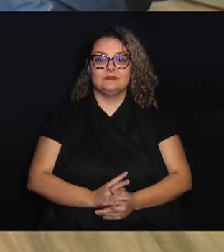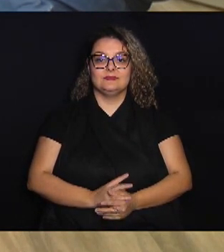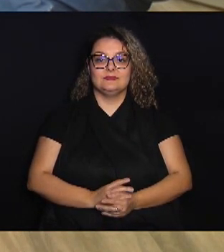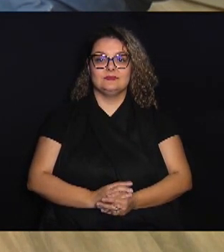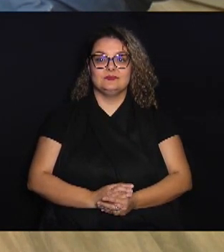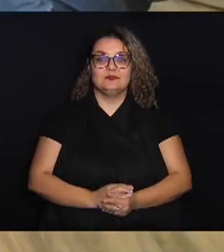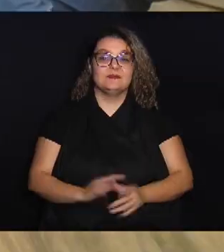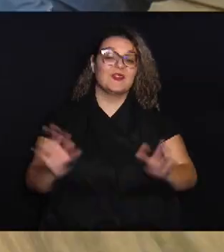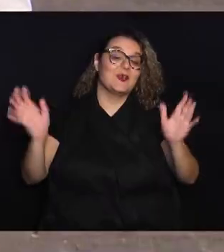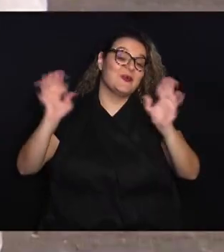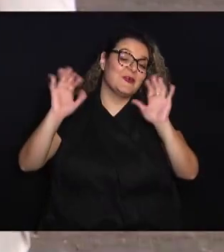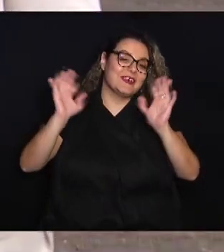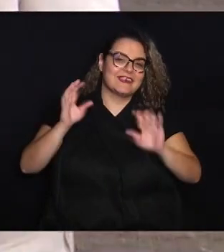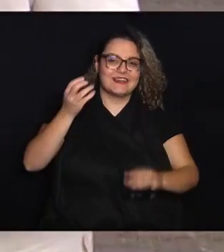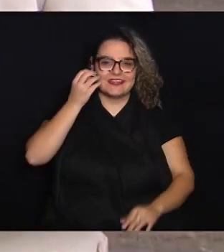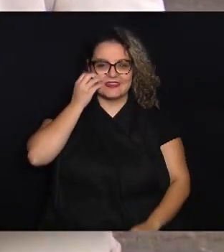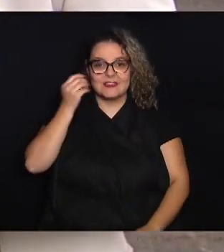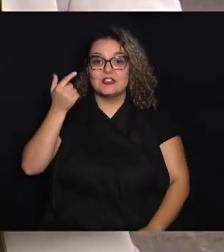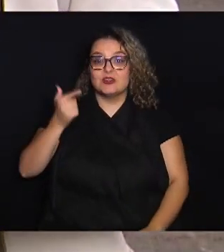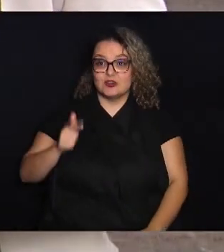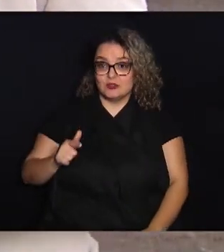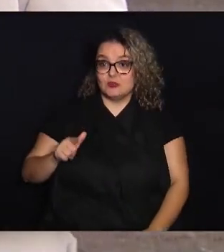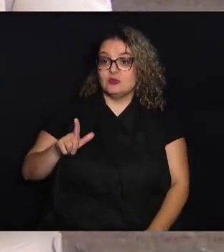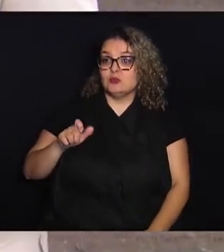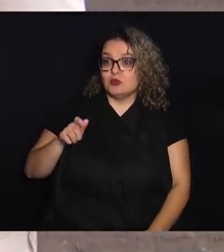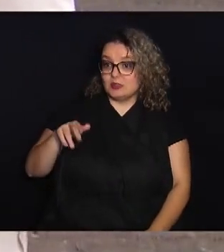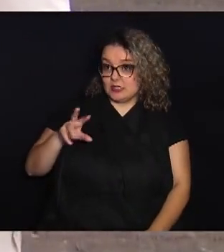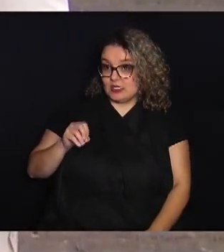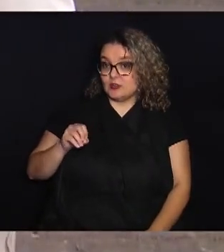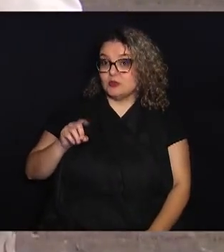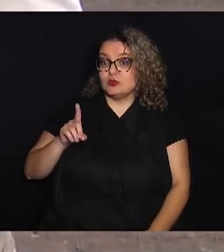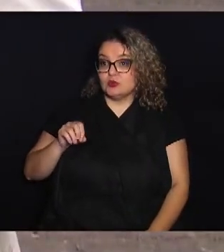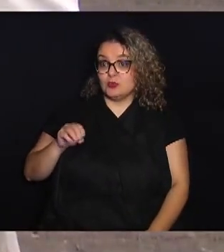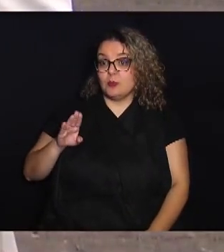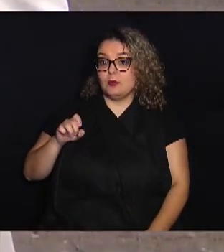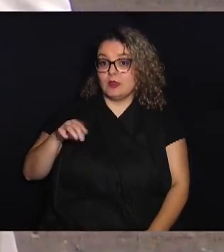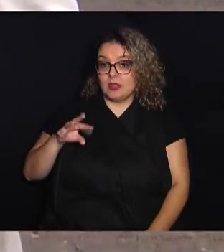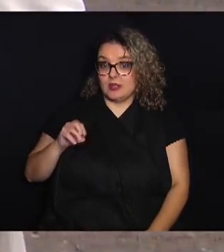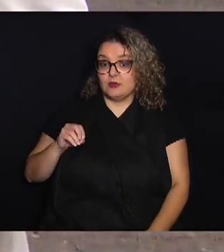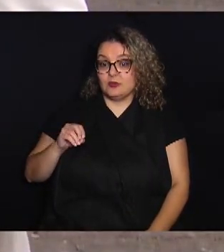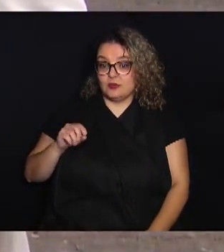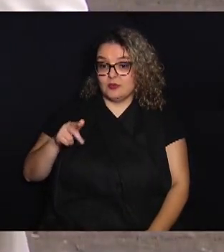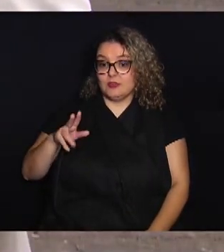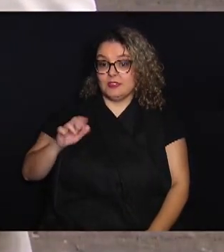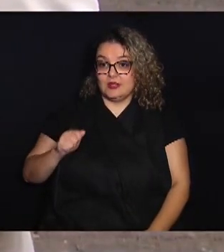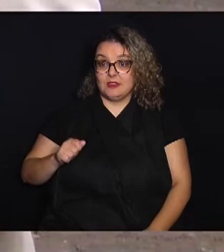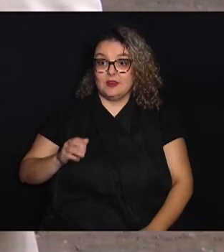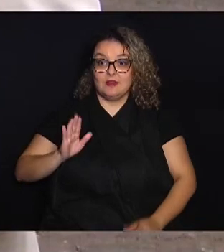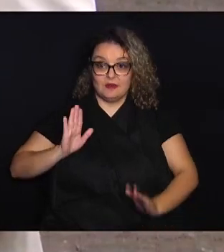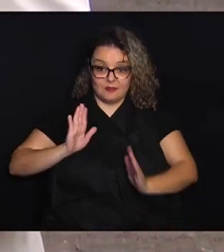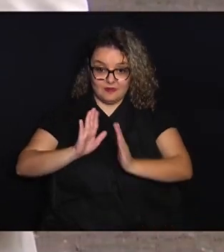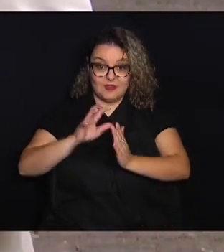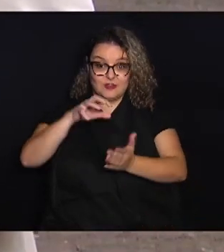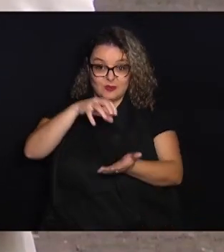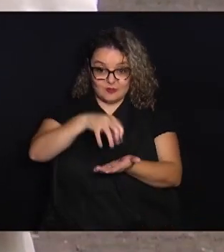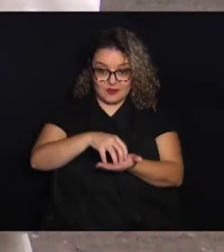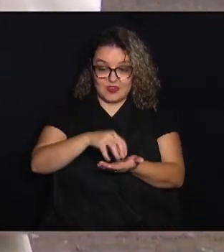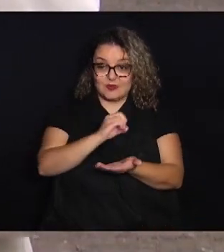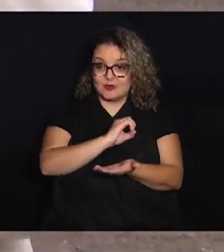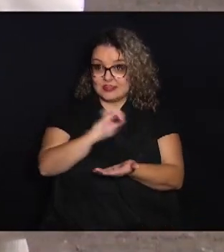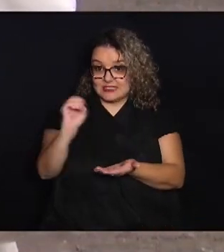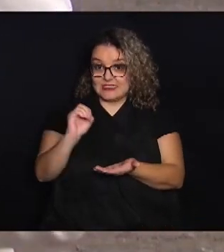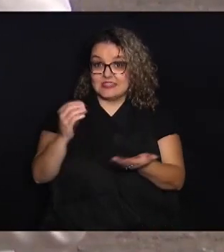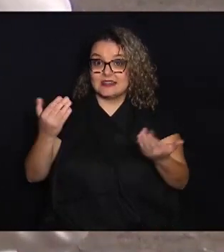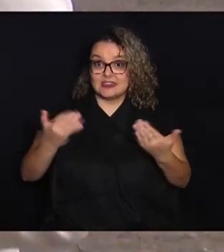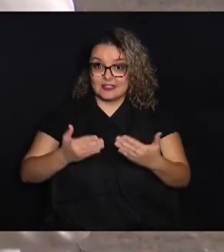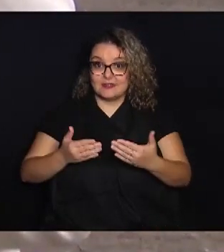Oi, André. Eu continuo aqui no Largo do Bento Quirino, né? Em frente ao Marco Zero da cidade e também